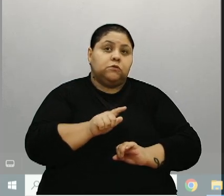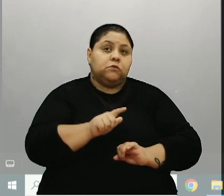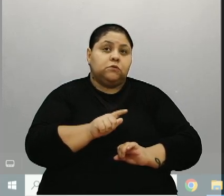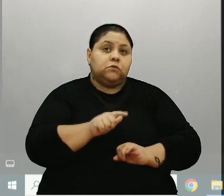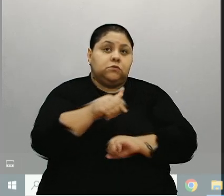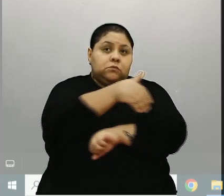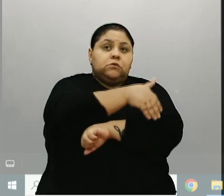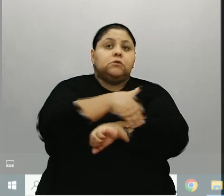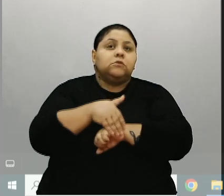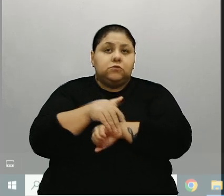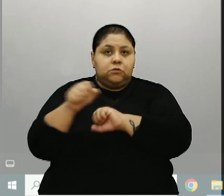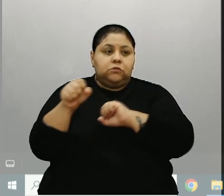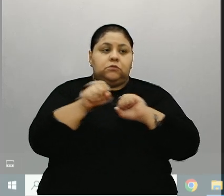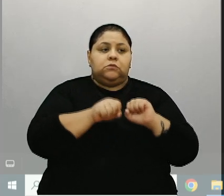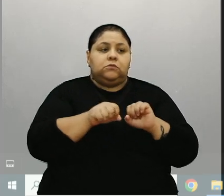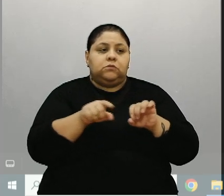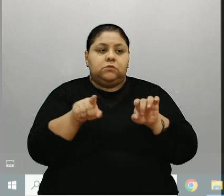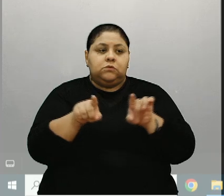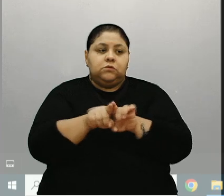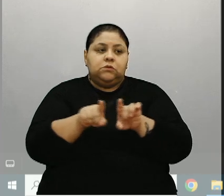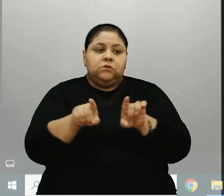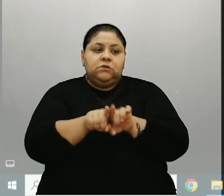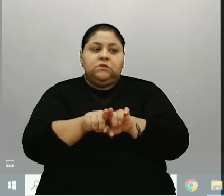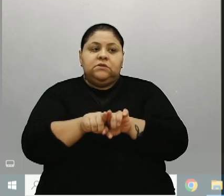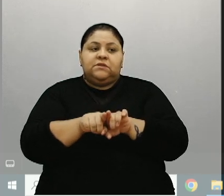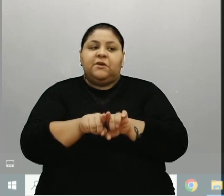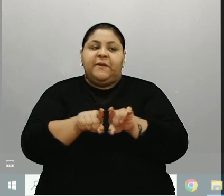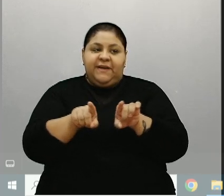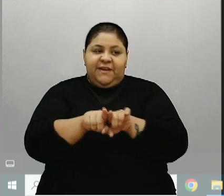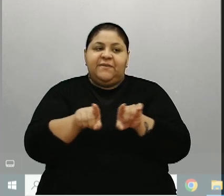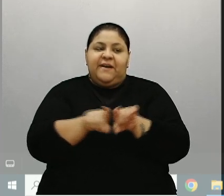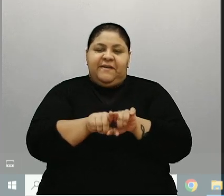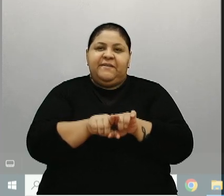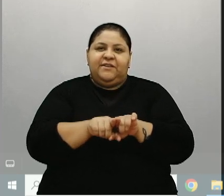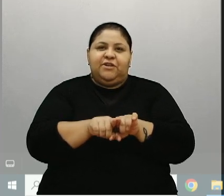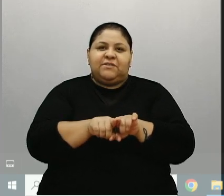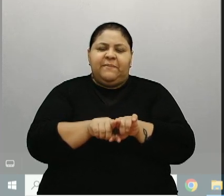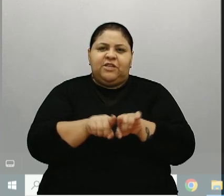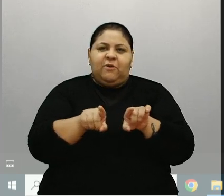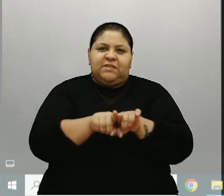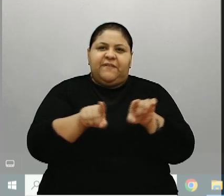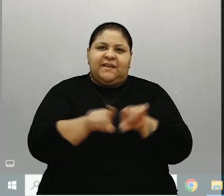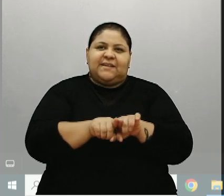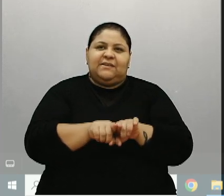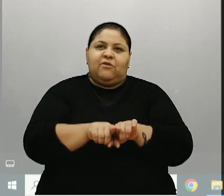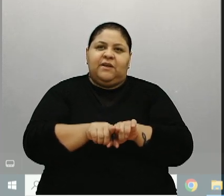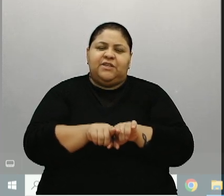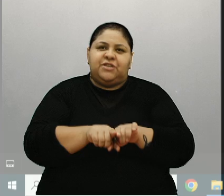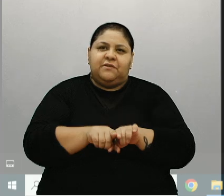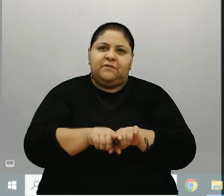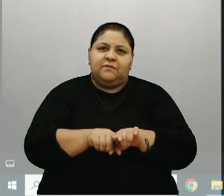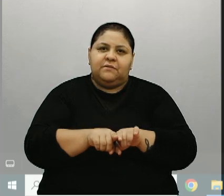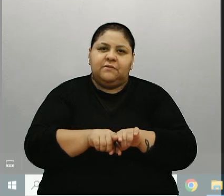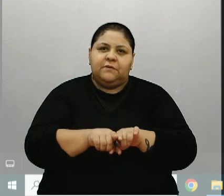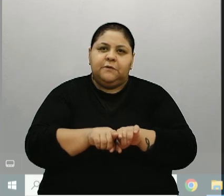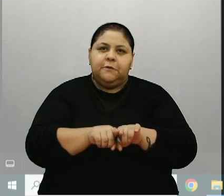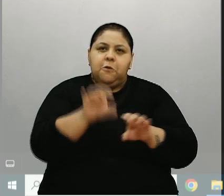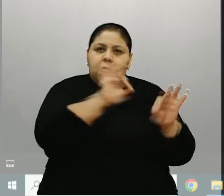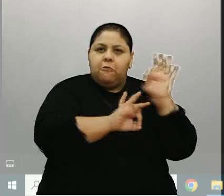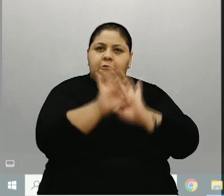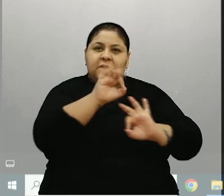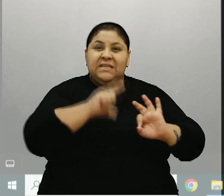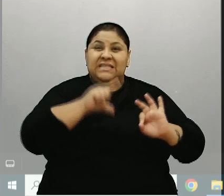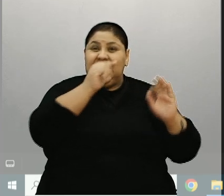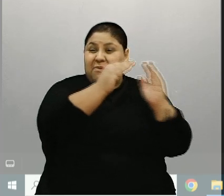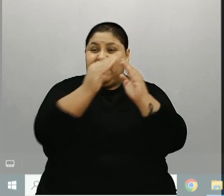rua onde não poderá passar a patrola e sim colocar ali um material para de tarde a Codeca ir ali e compactar, que tem